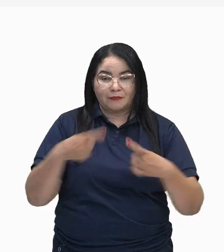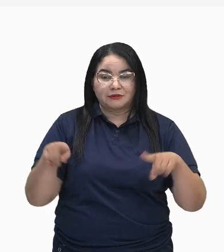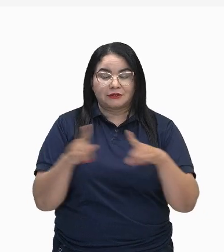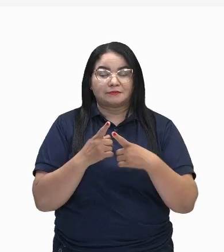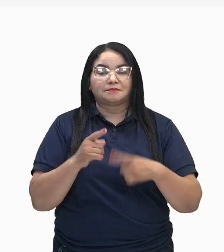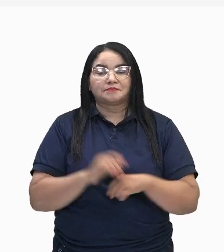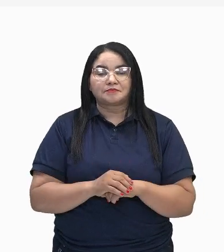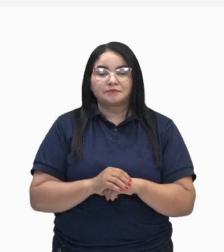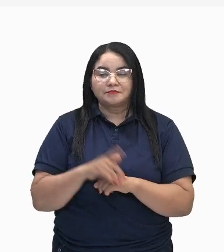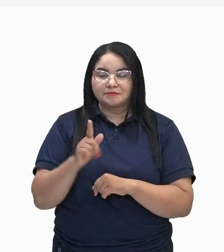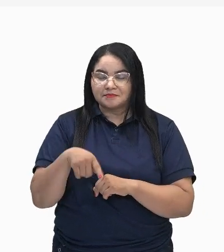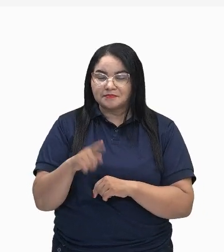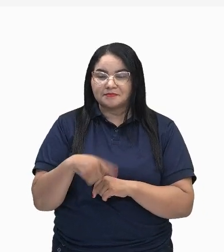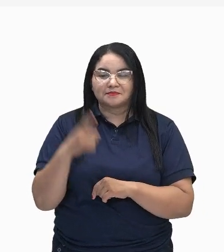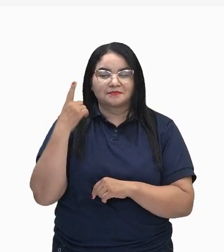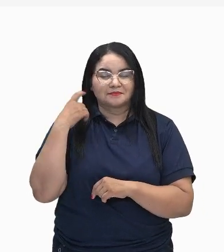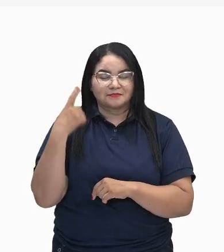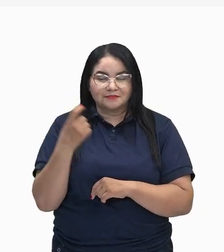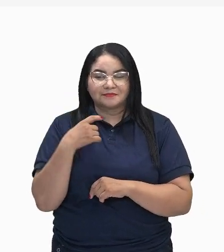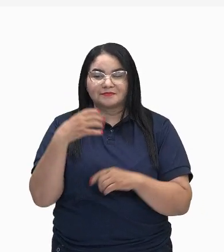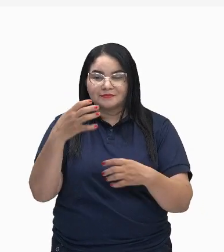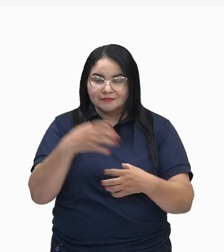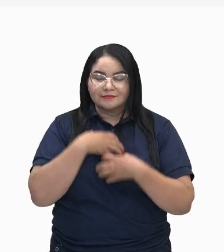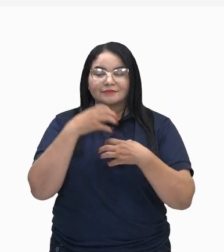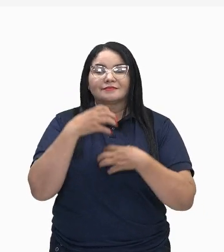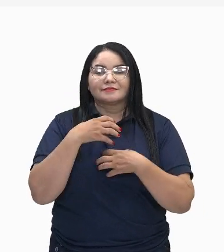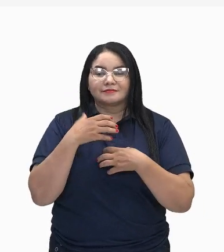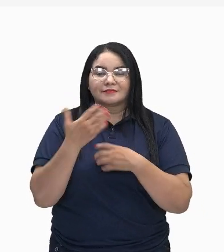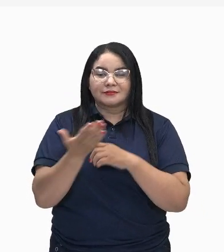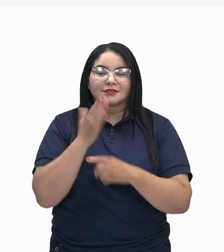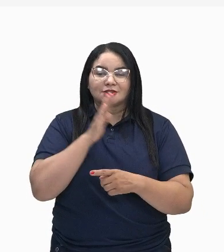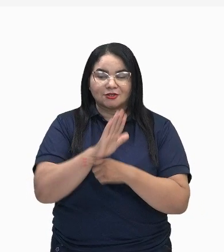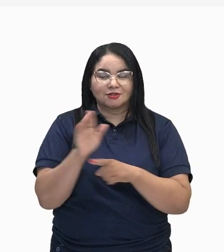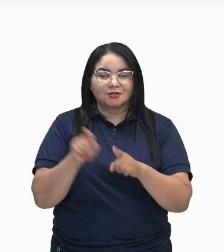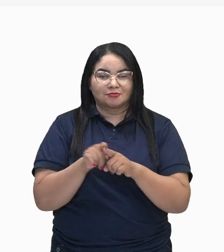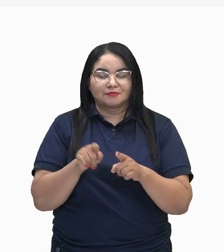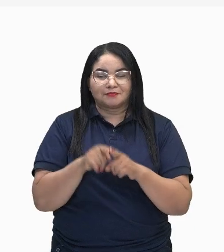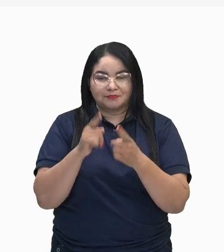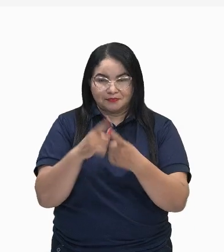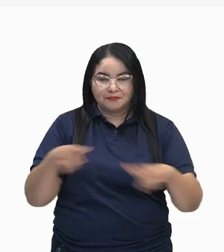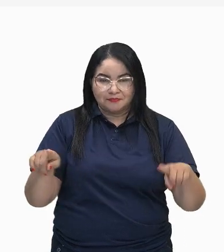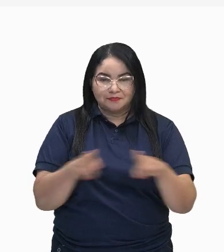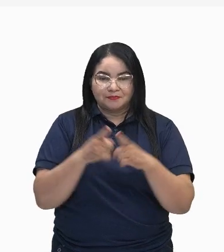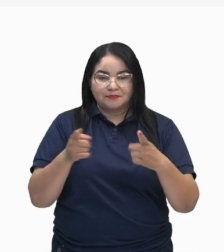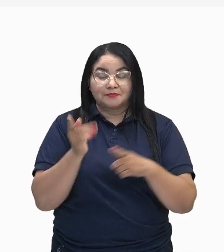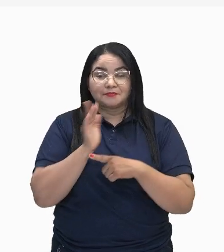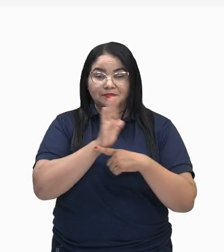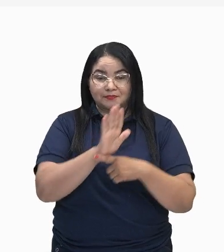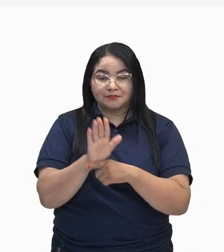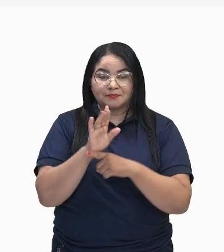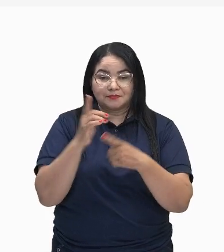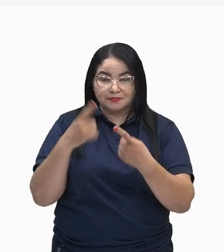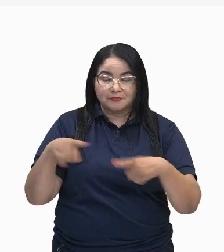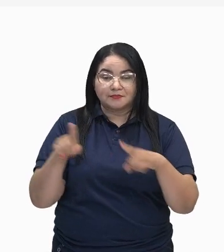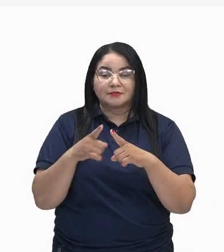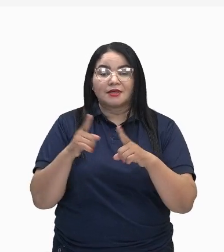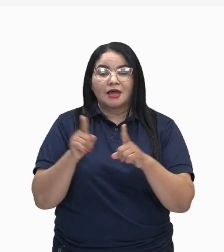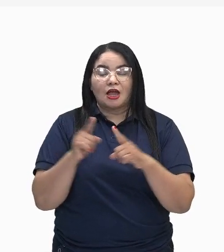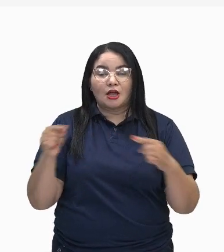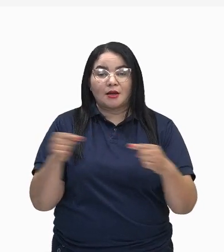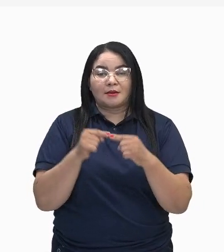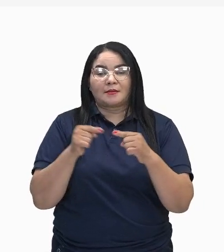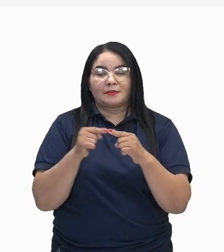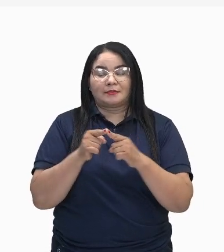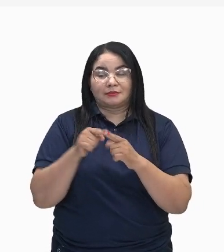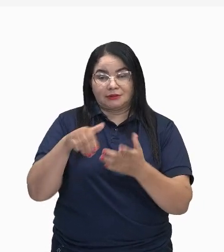que move a alma. A trilha sonora é a música ou os sons que acompanham a dança. Ela é